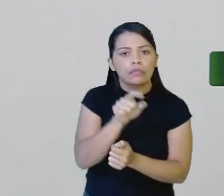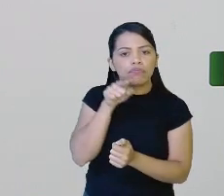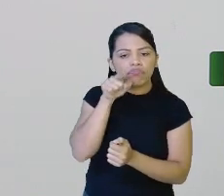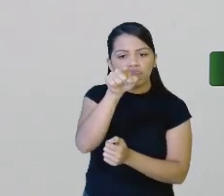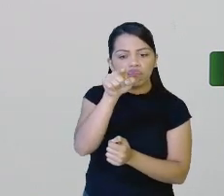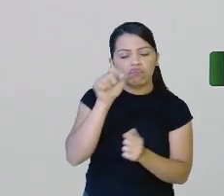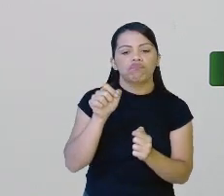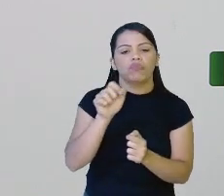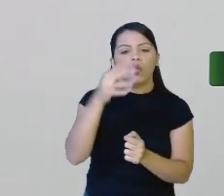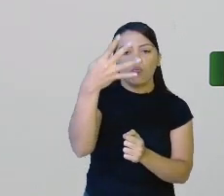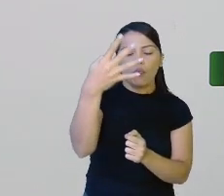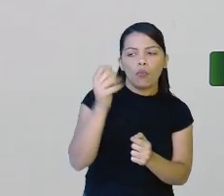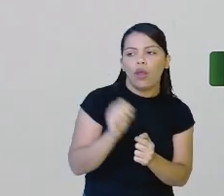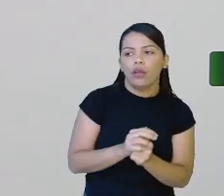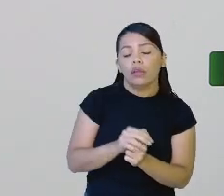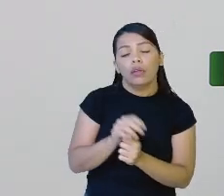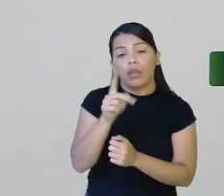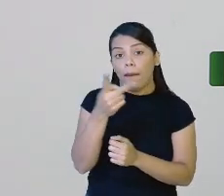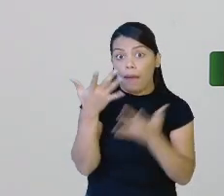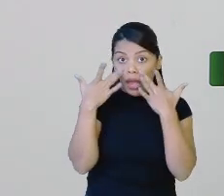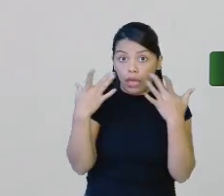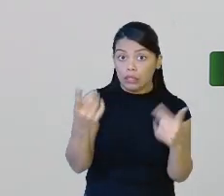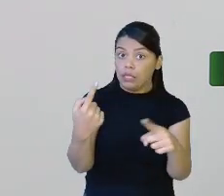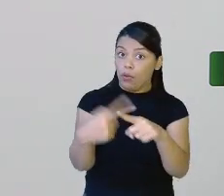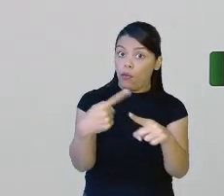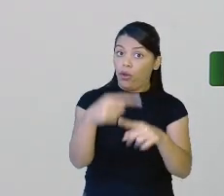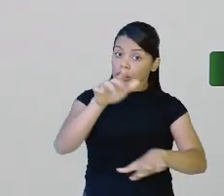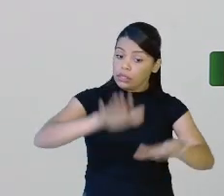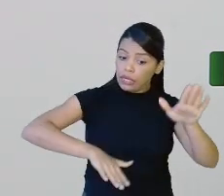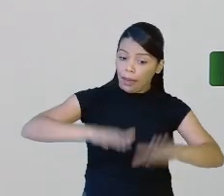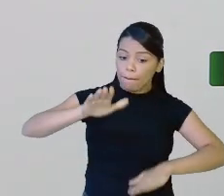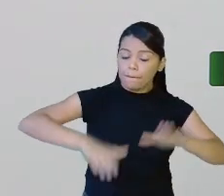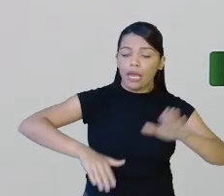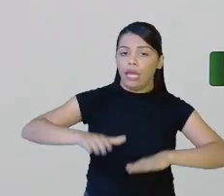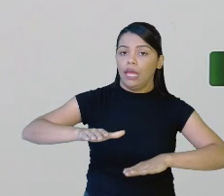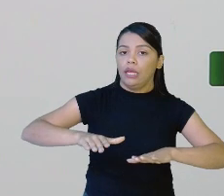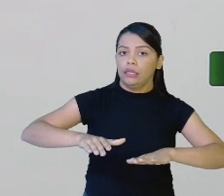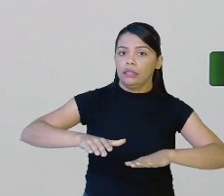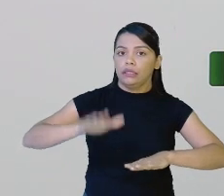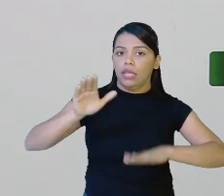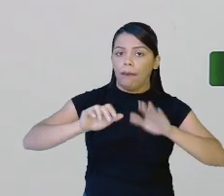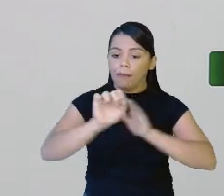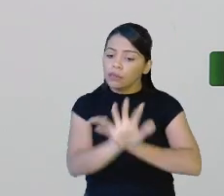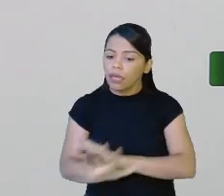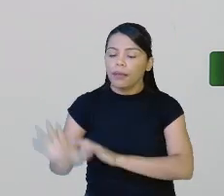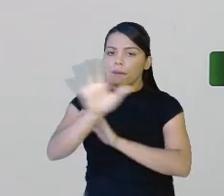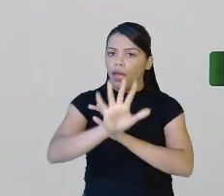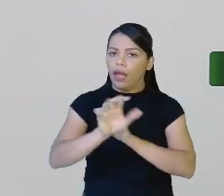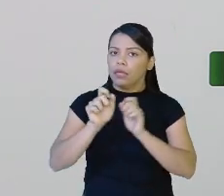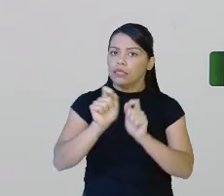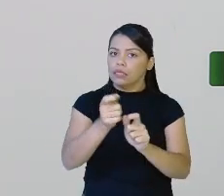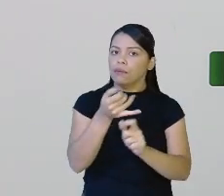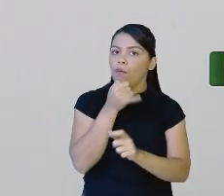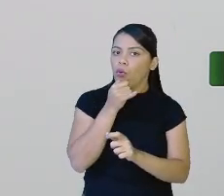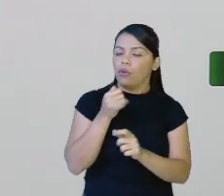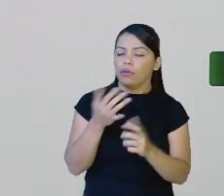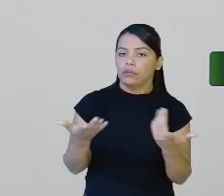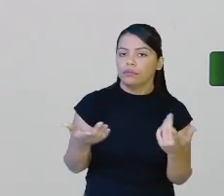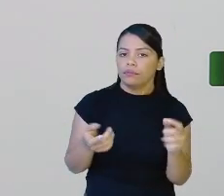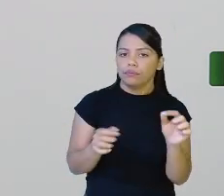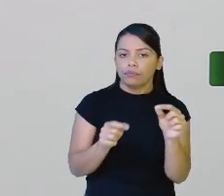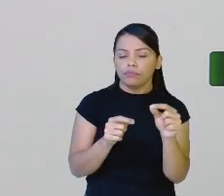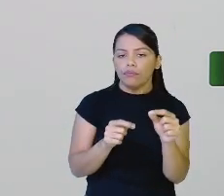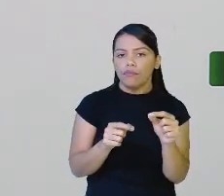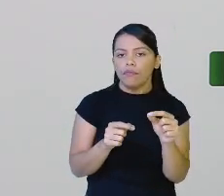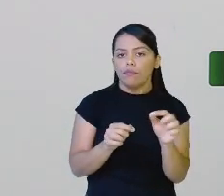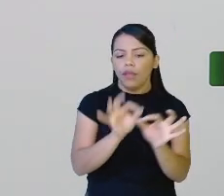num quadrado, presta atenção, porque isso varia muito dependendo da figura. Se eu fizer